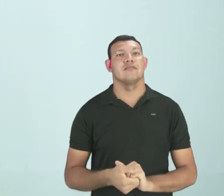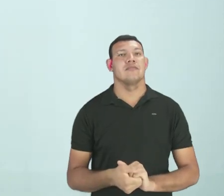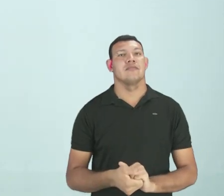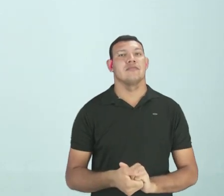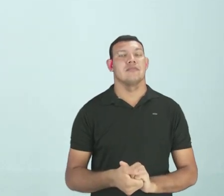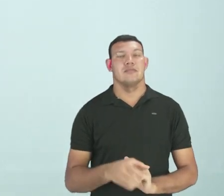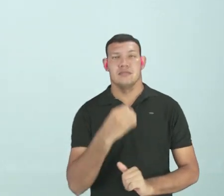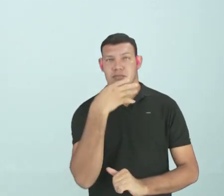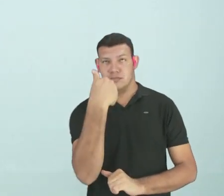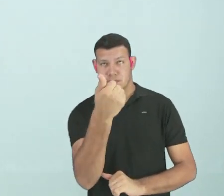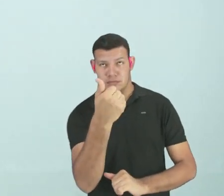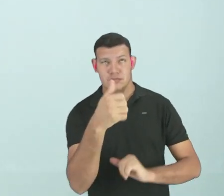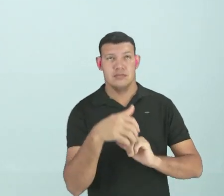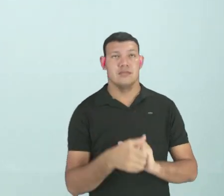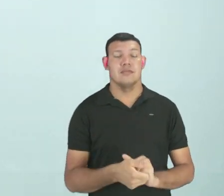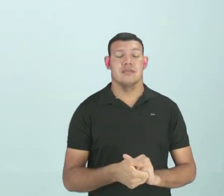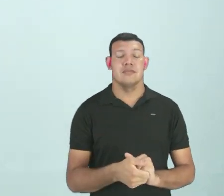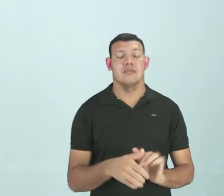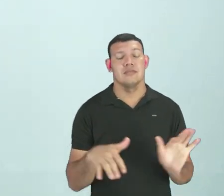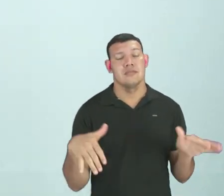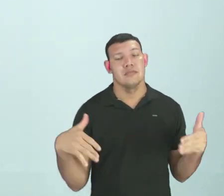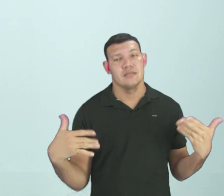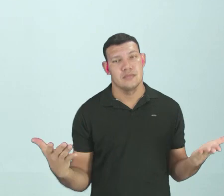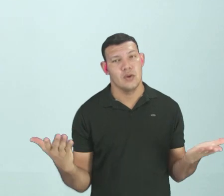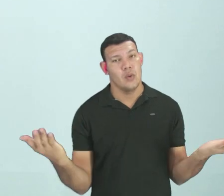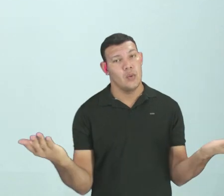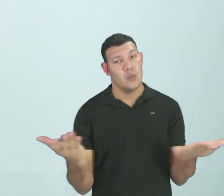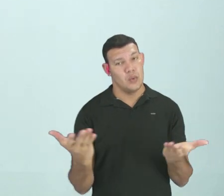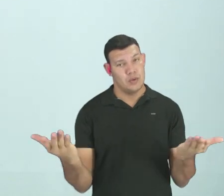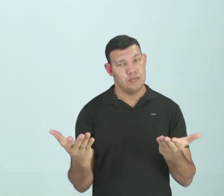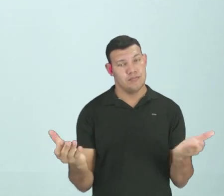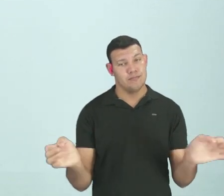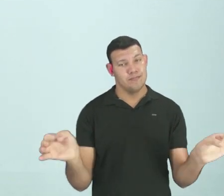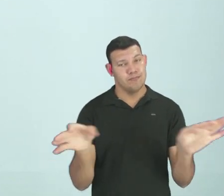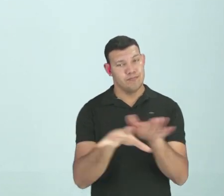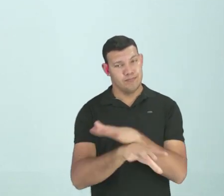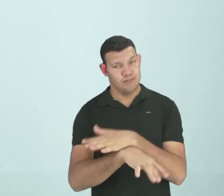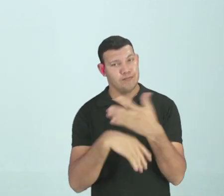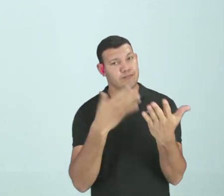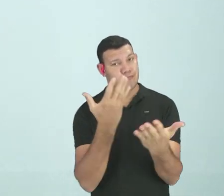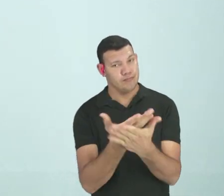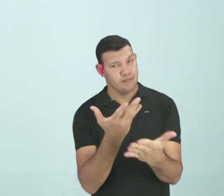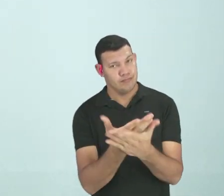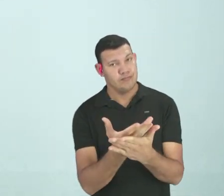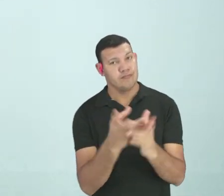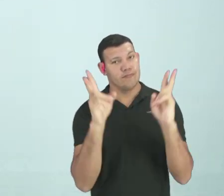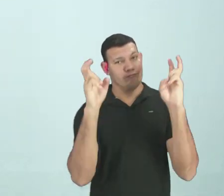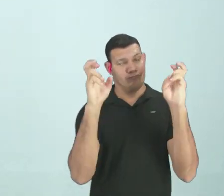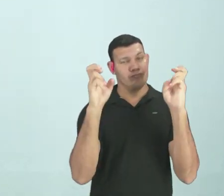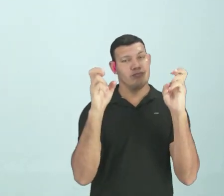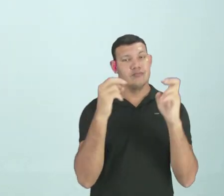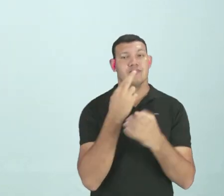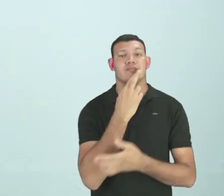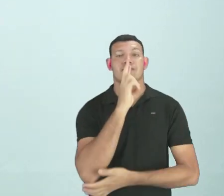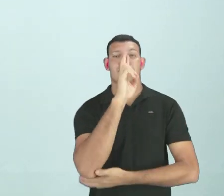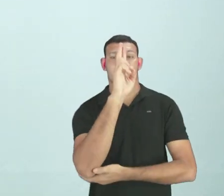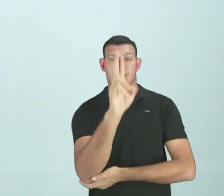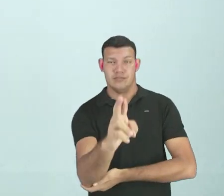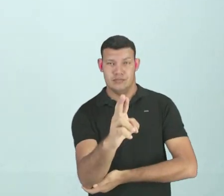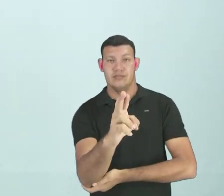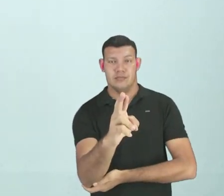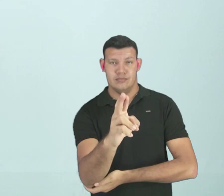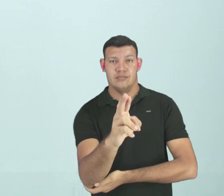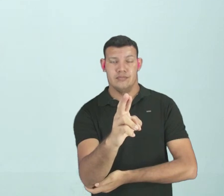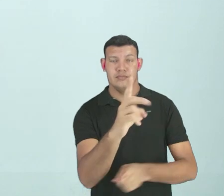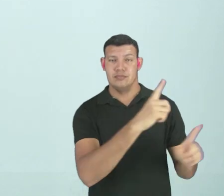bem, pessoal? Gente, hoje nós vamos ficar por aqui com essa aula sobre as raízes